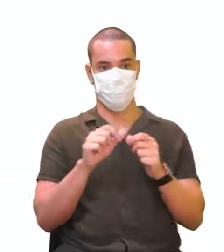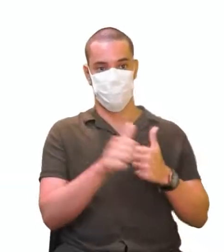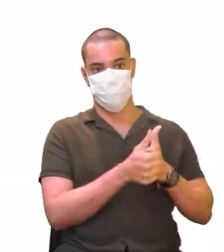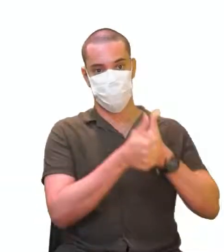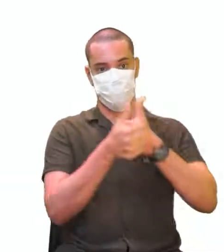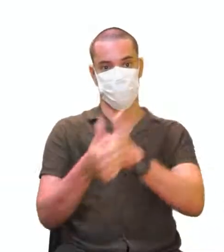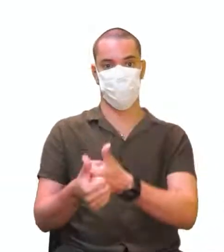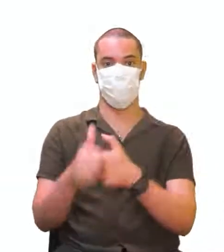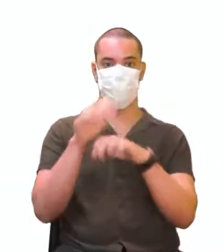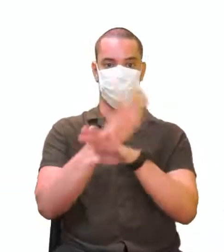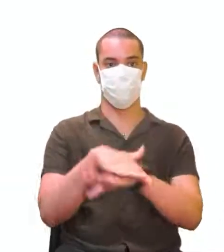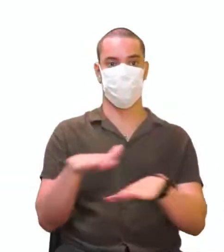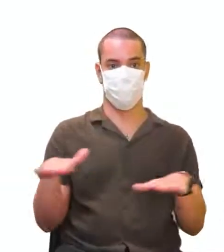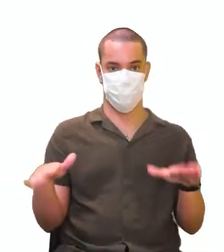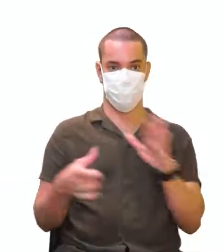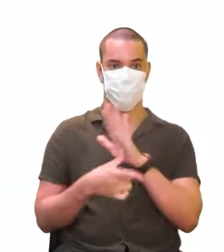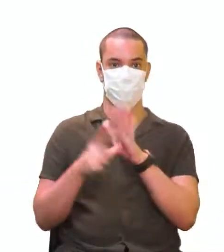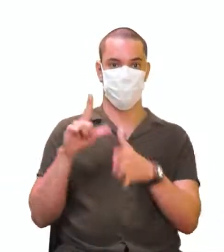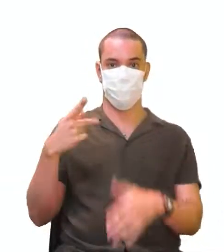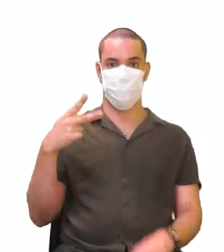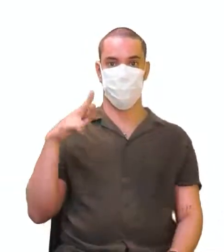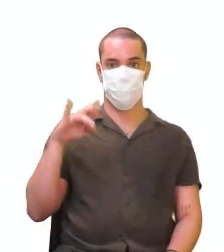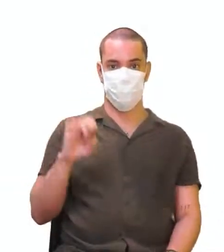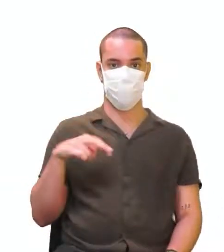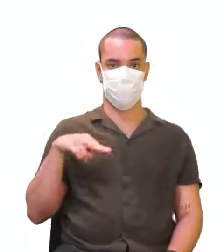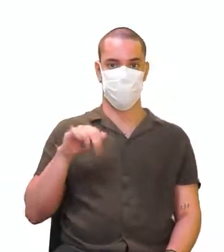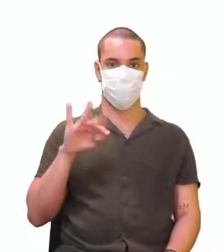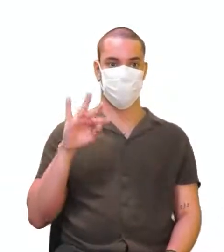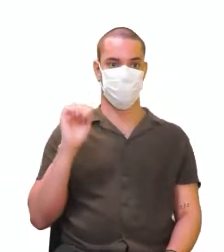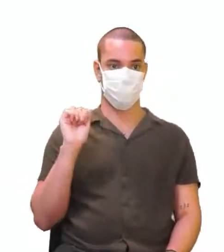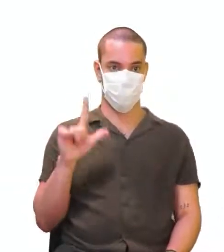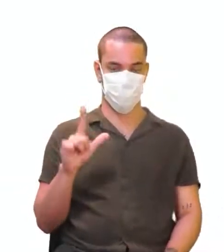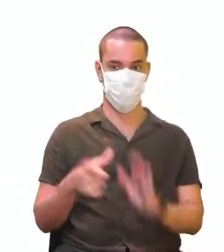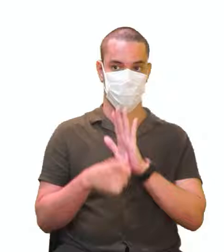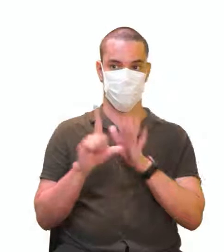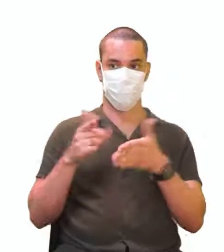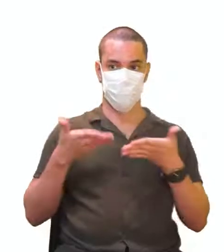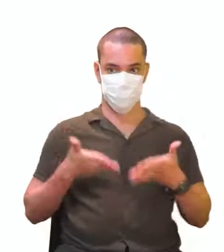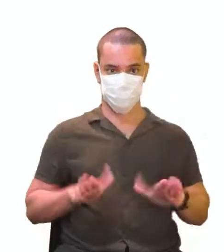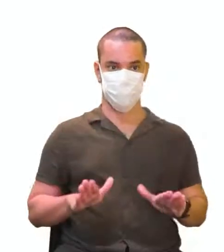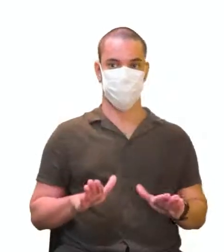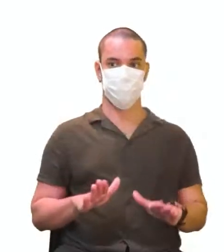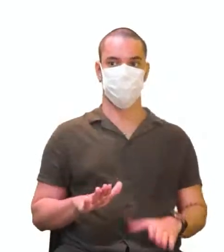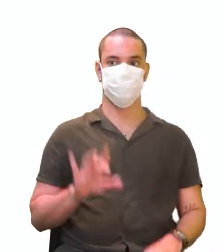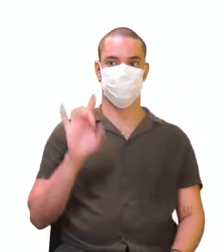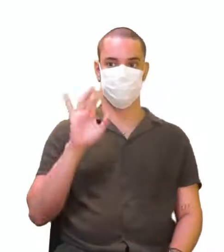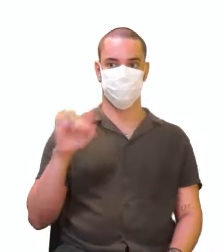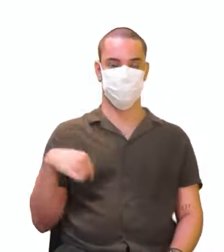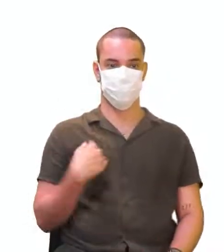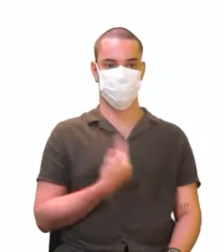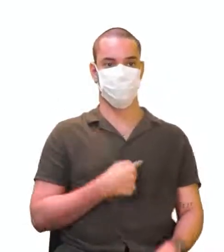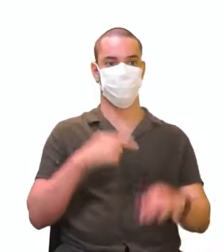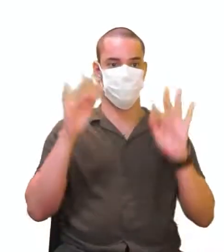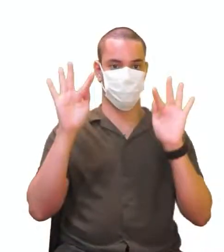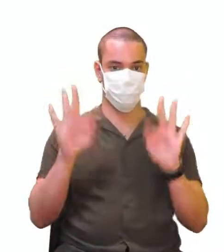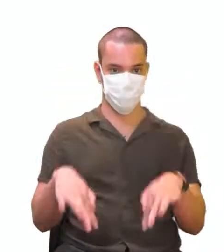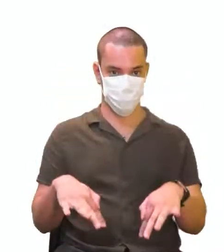com a criança, tá? Com a mãe, o pré-natal, justamente. Então, aqui só pra gente finalizar